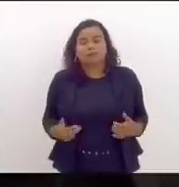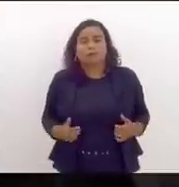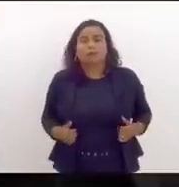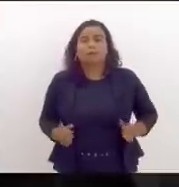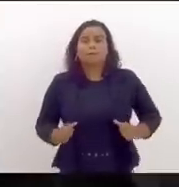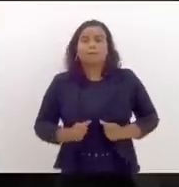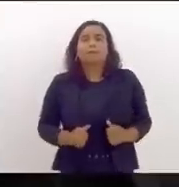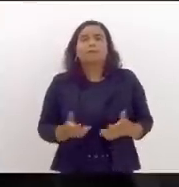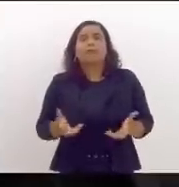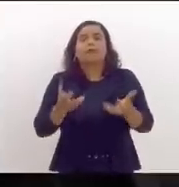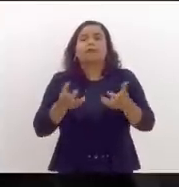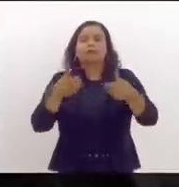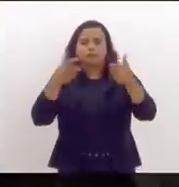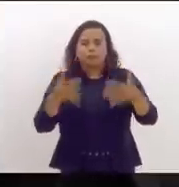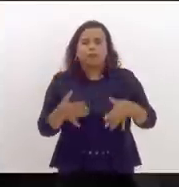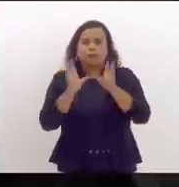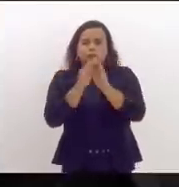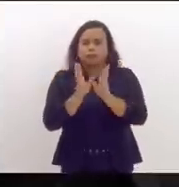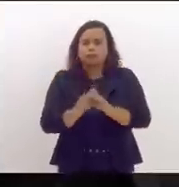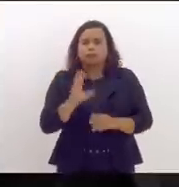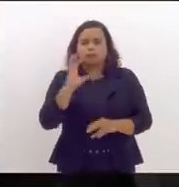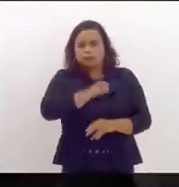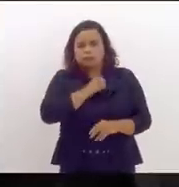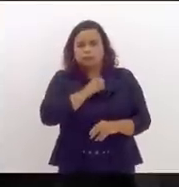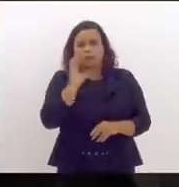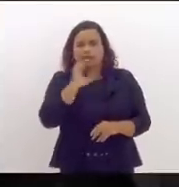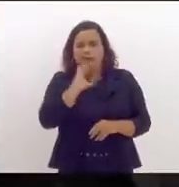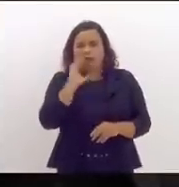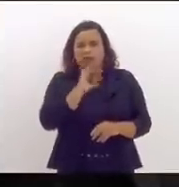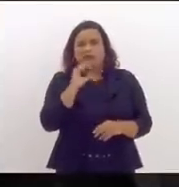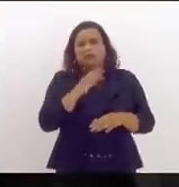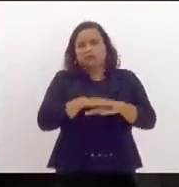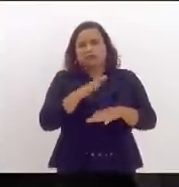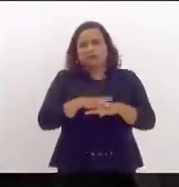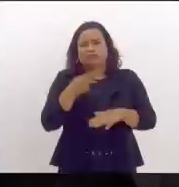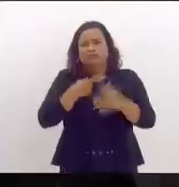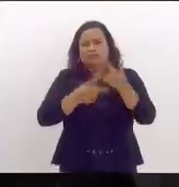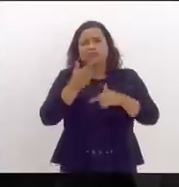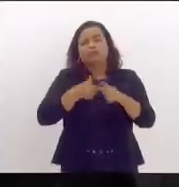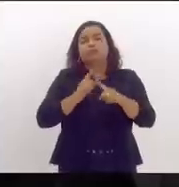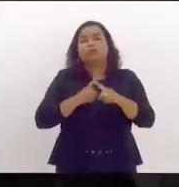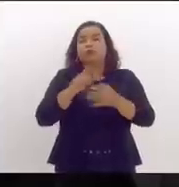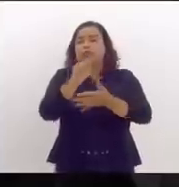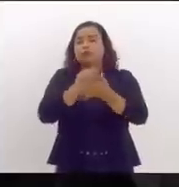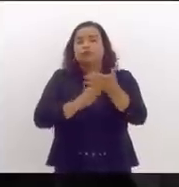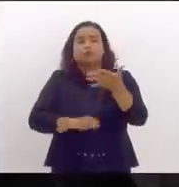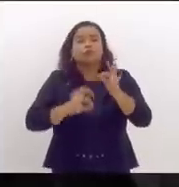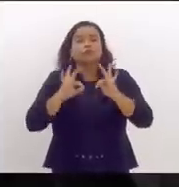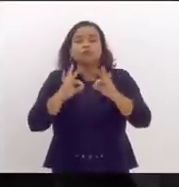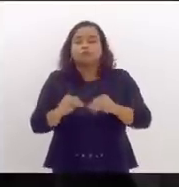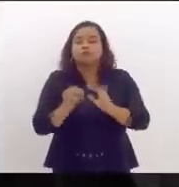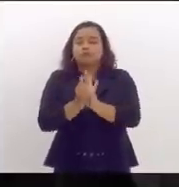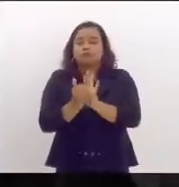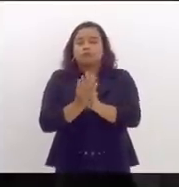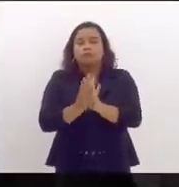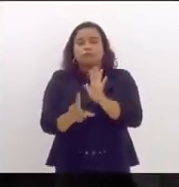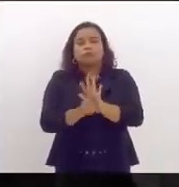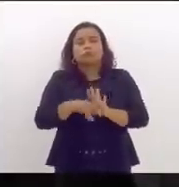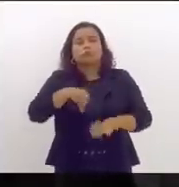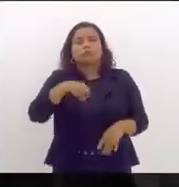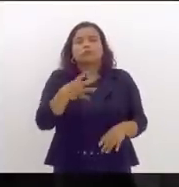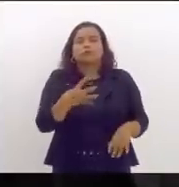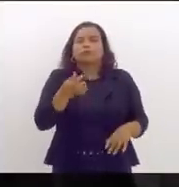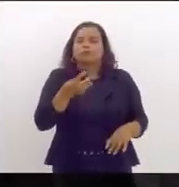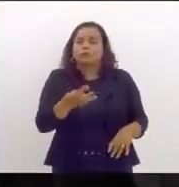eu quis fazer logo esses esclarecimentos porque tudo tá escrito na lei 9436